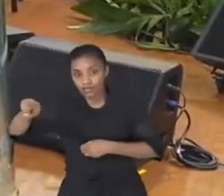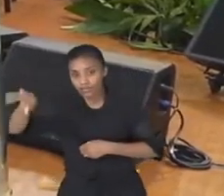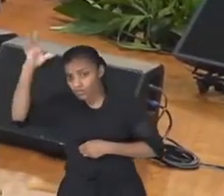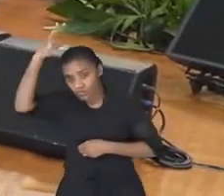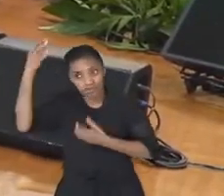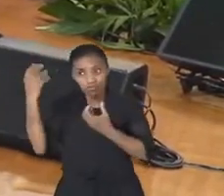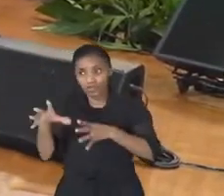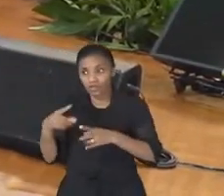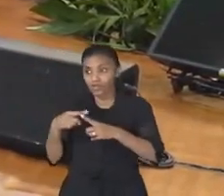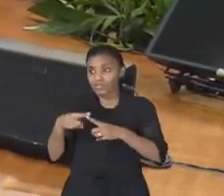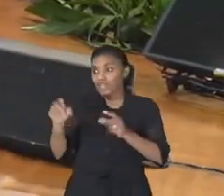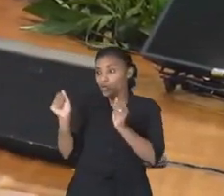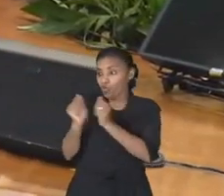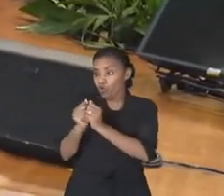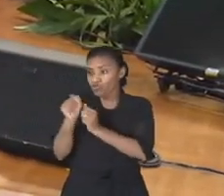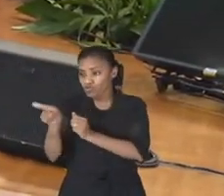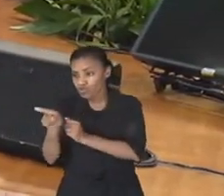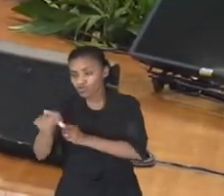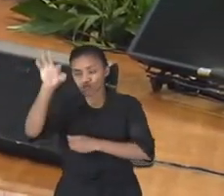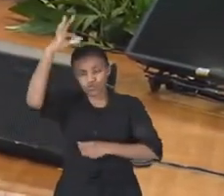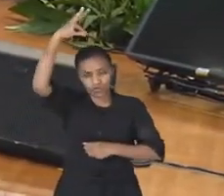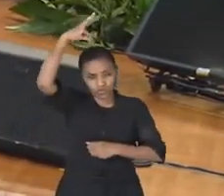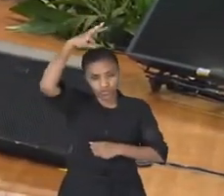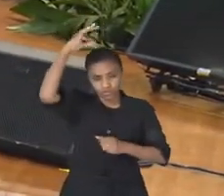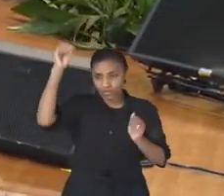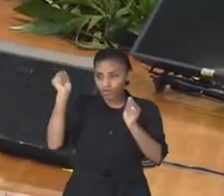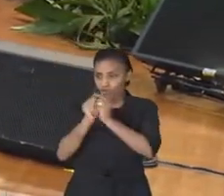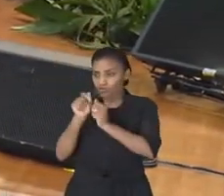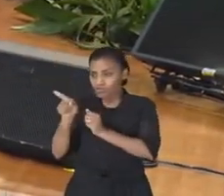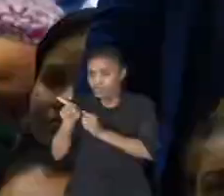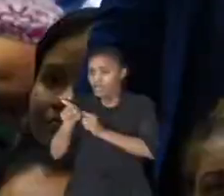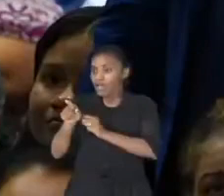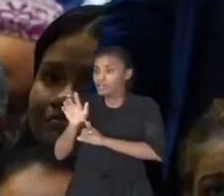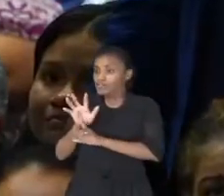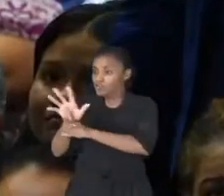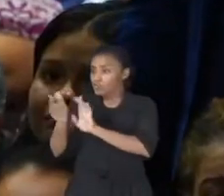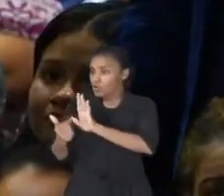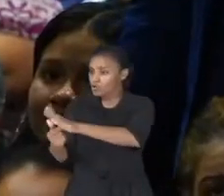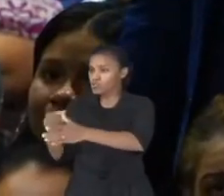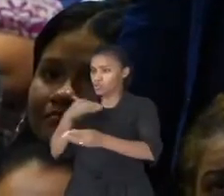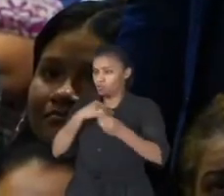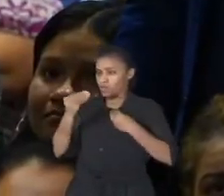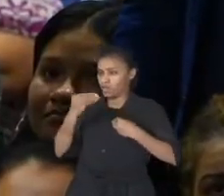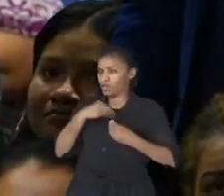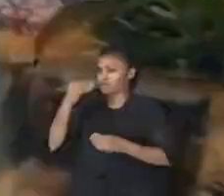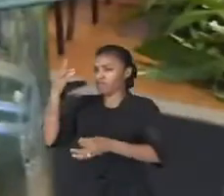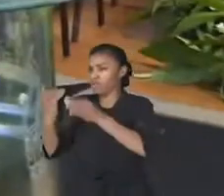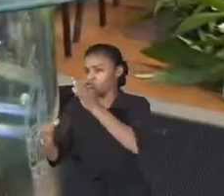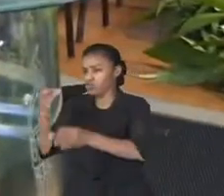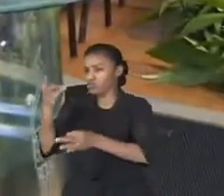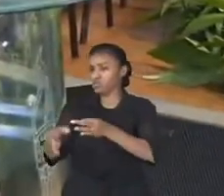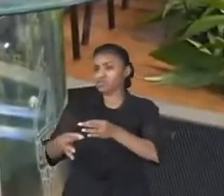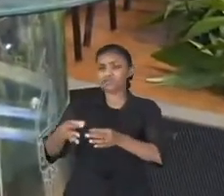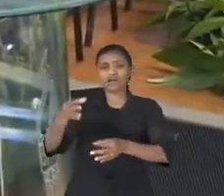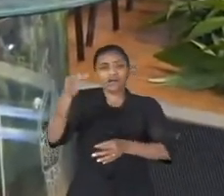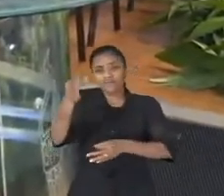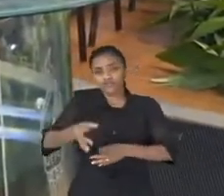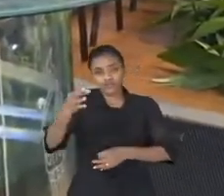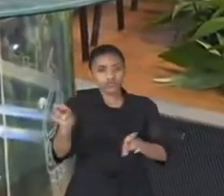Porque ele está com você. Quando ele está com você, ele tenta te convencer do pecado, da justiça e do